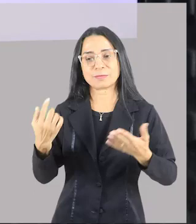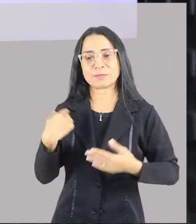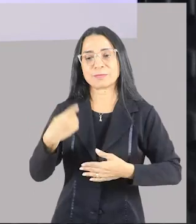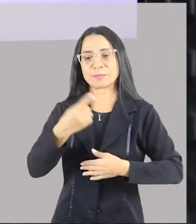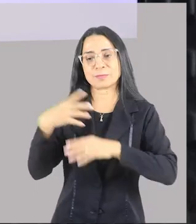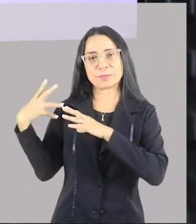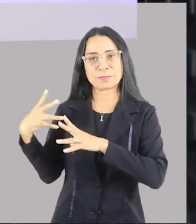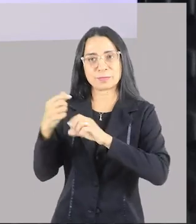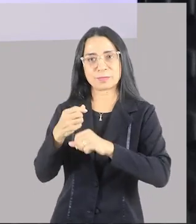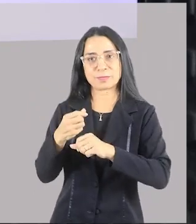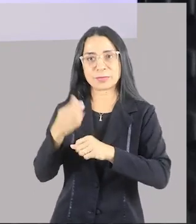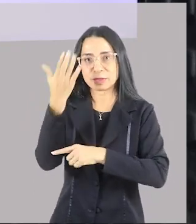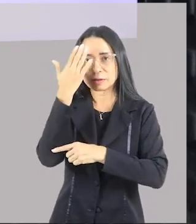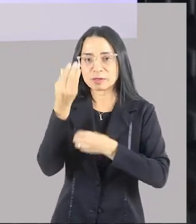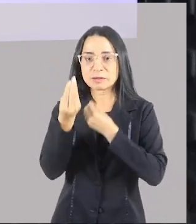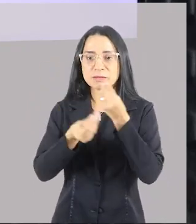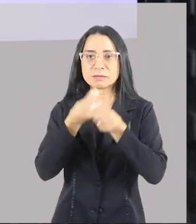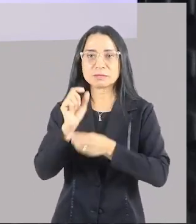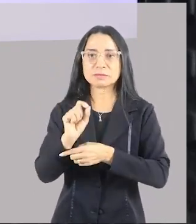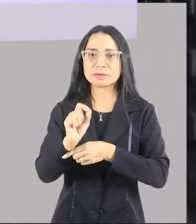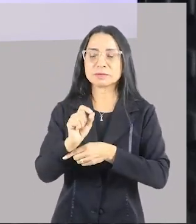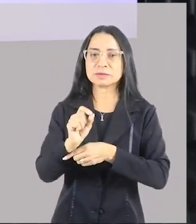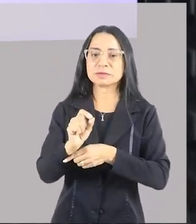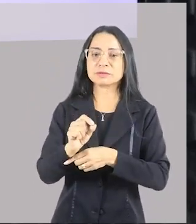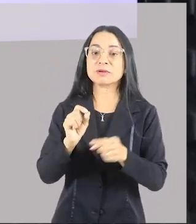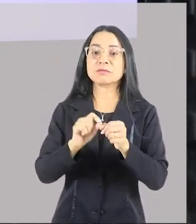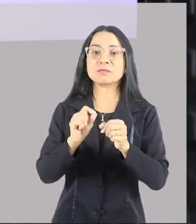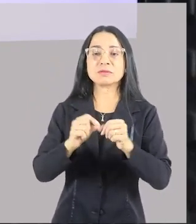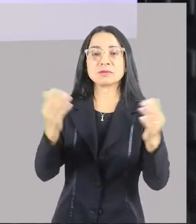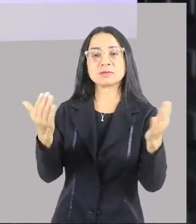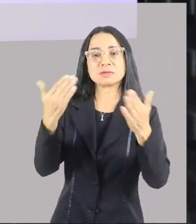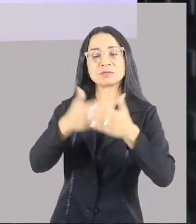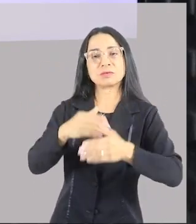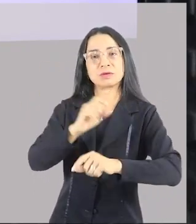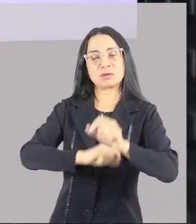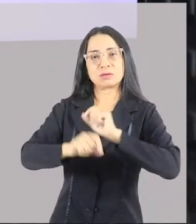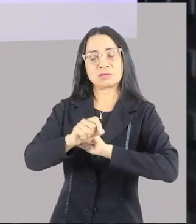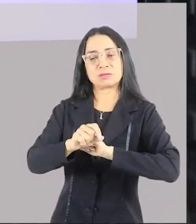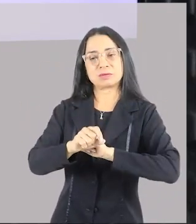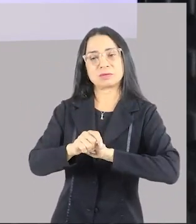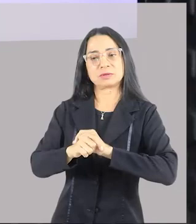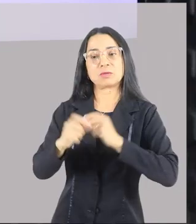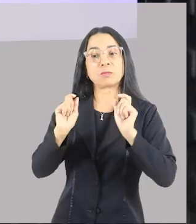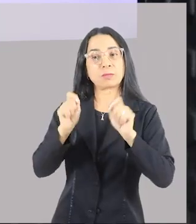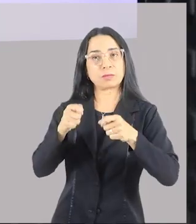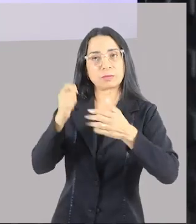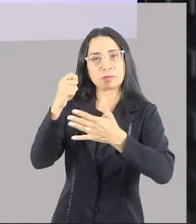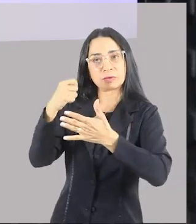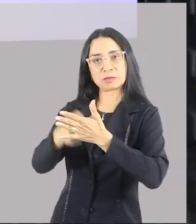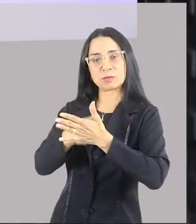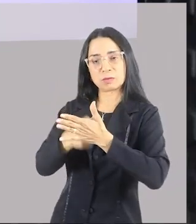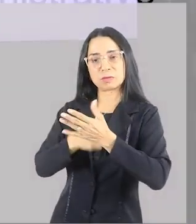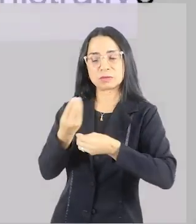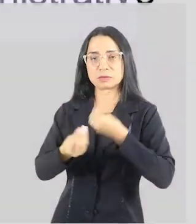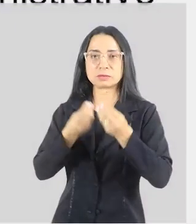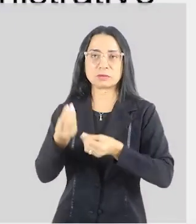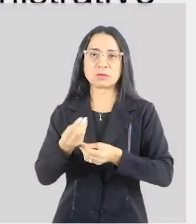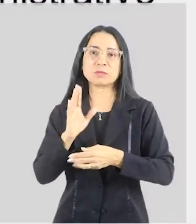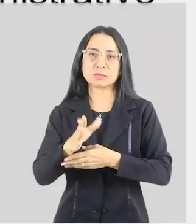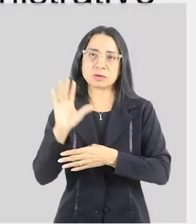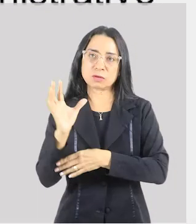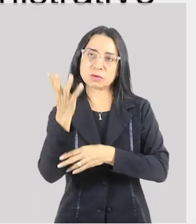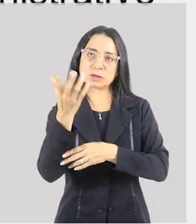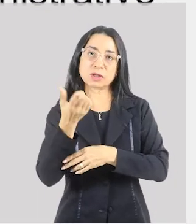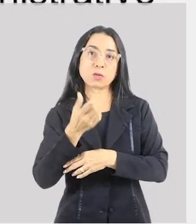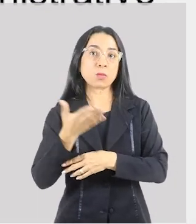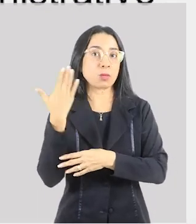isso é aplicado nas provas. Aqui tem uma possibilidade de cobrança, como já foi cobrado em algumas outras provas. Segundo Di